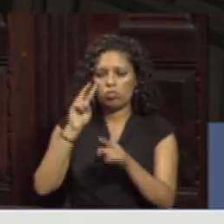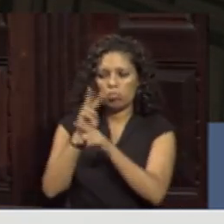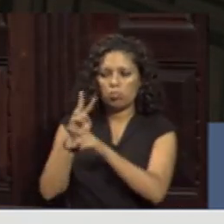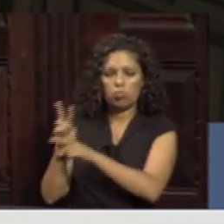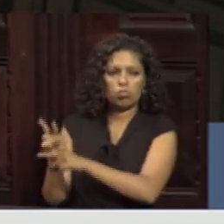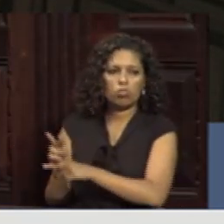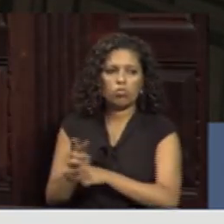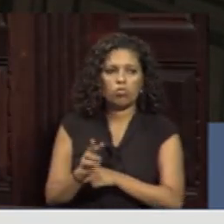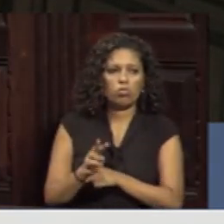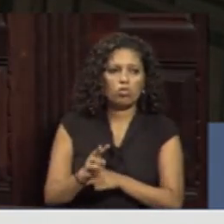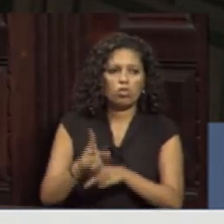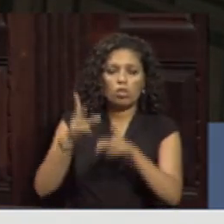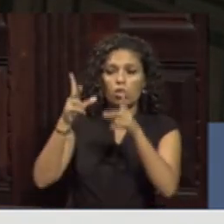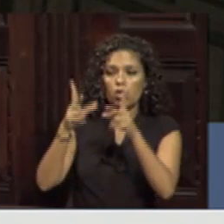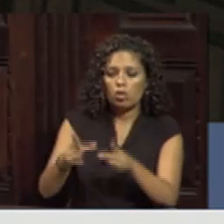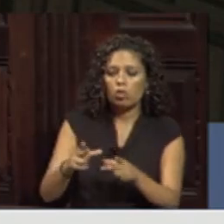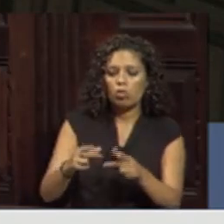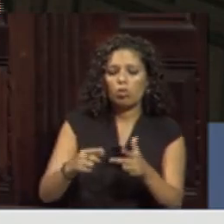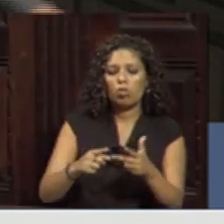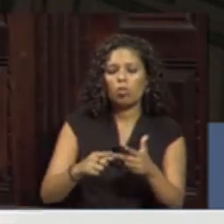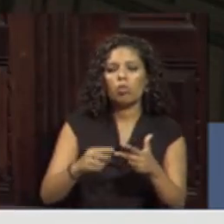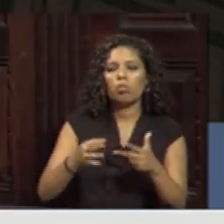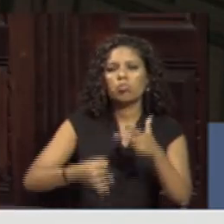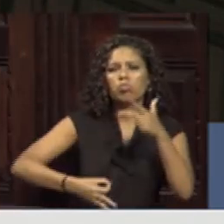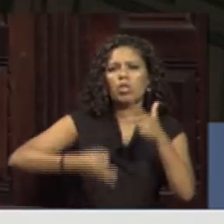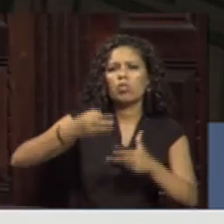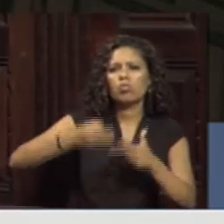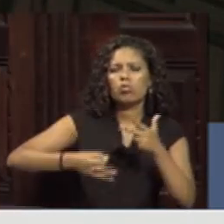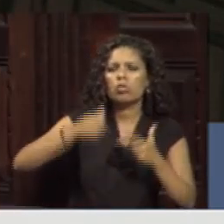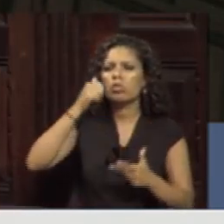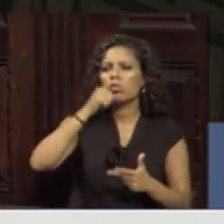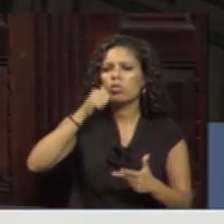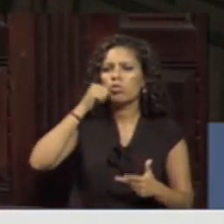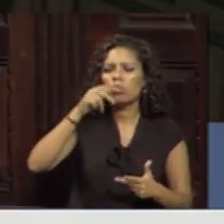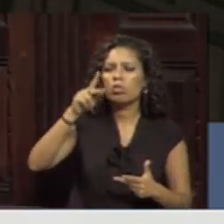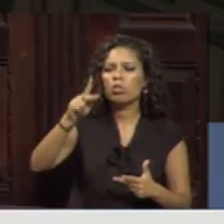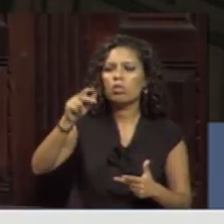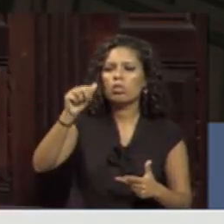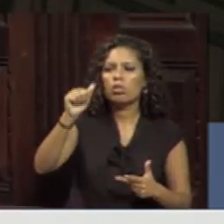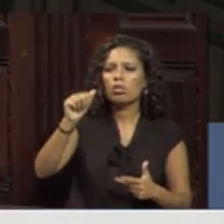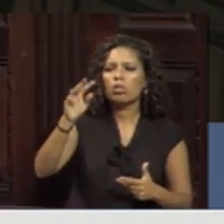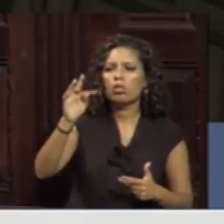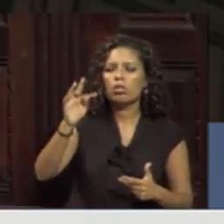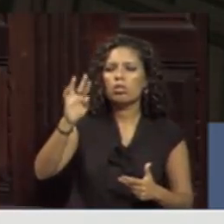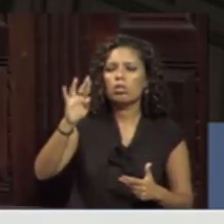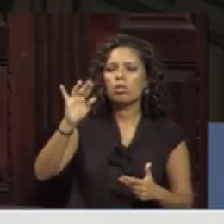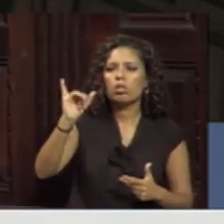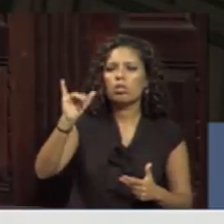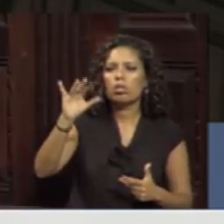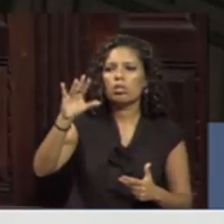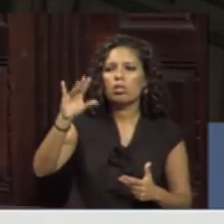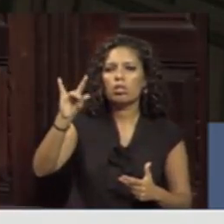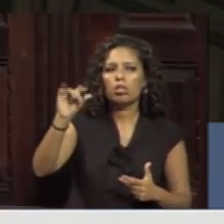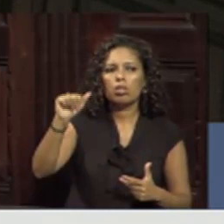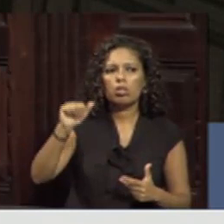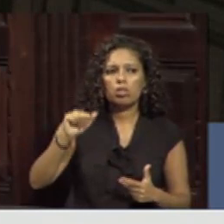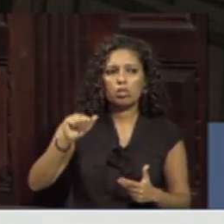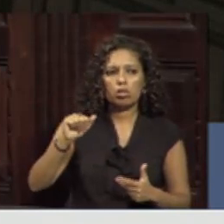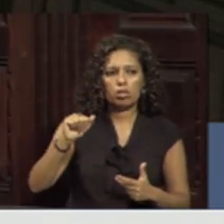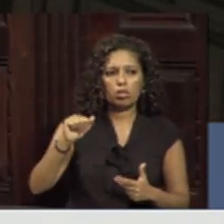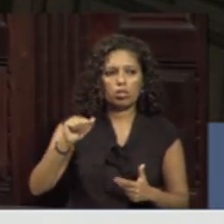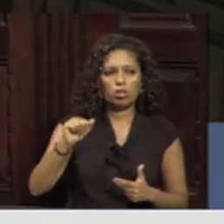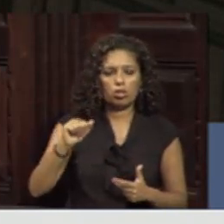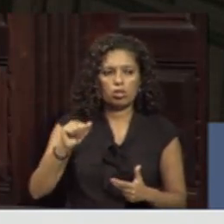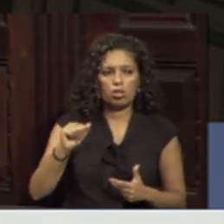juíza Patrícia Scioli, ela feriu todo o judiciário, todo mundo ficou estarrecido, porque o Estado Democrático de Direito